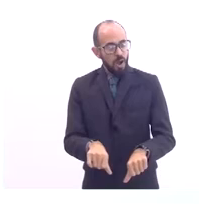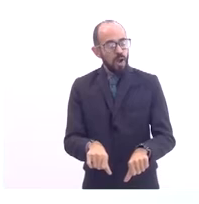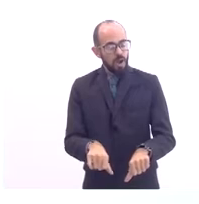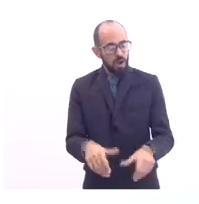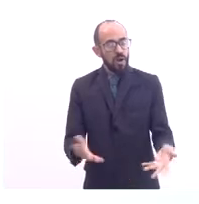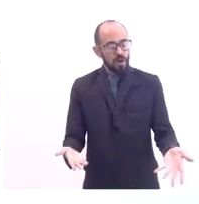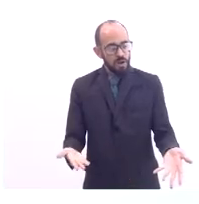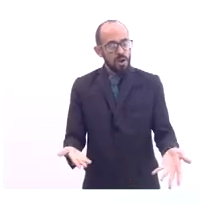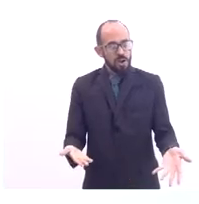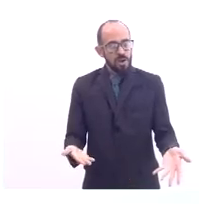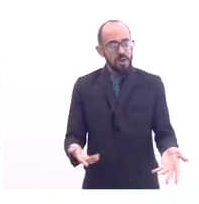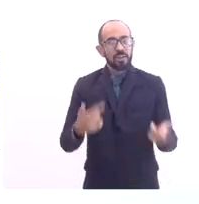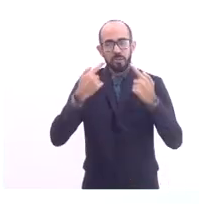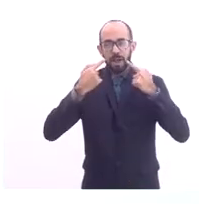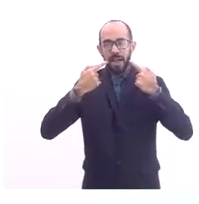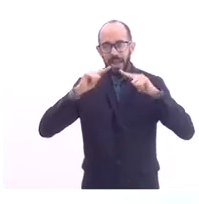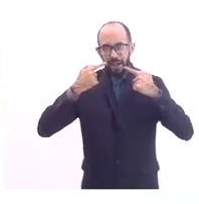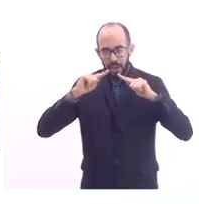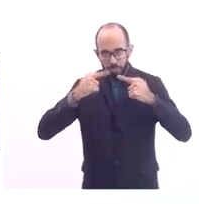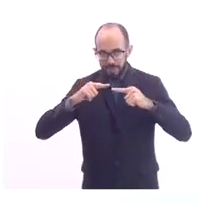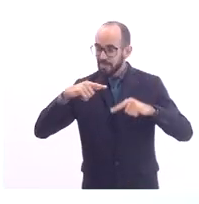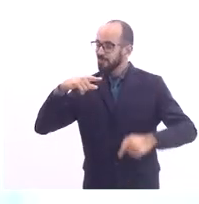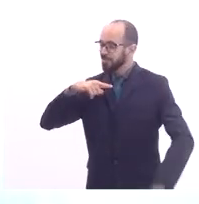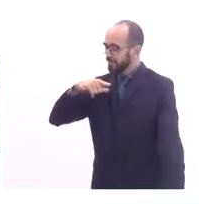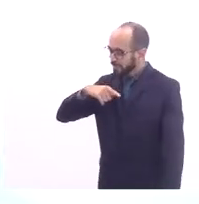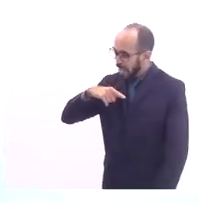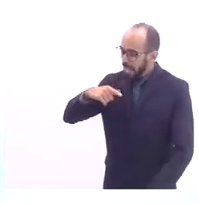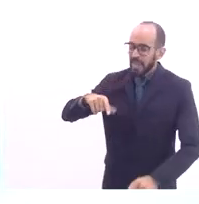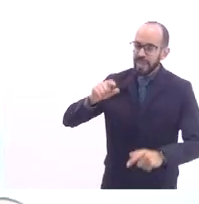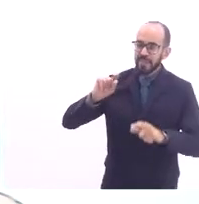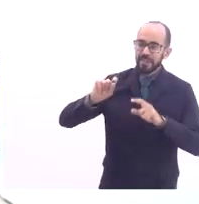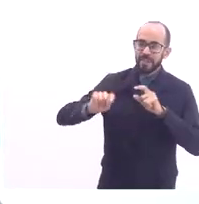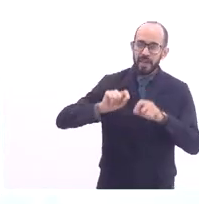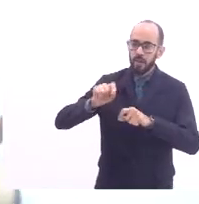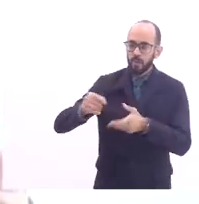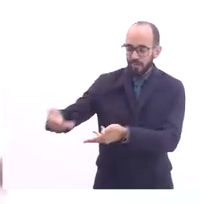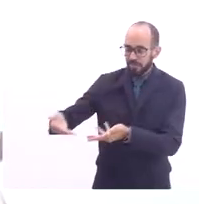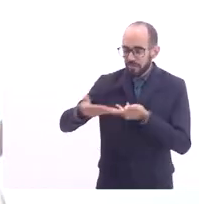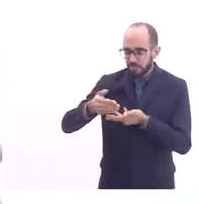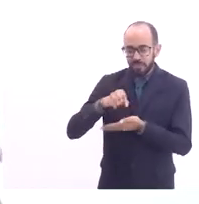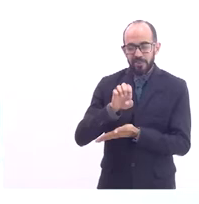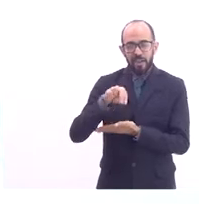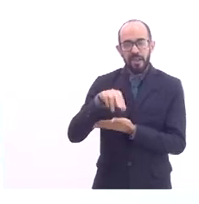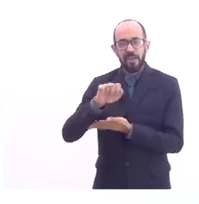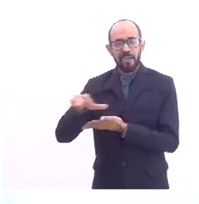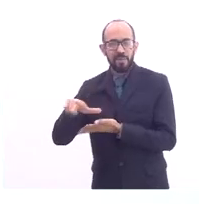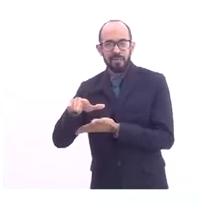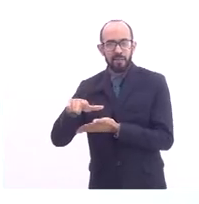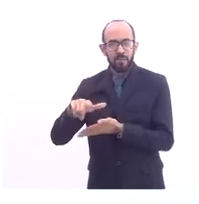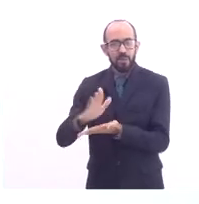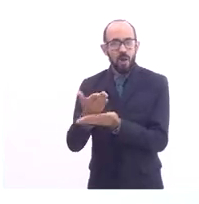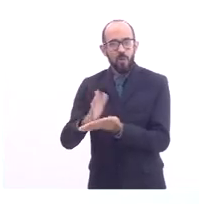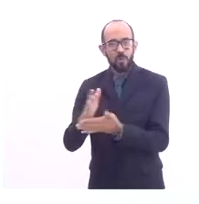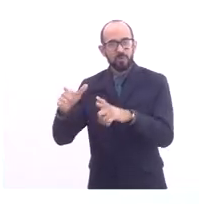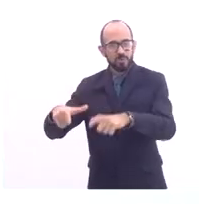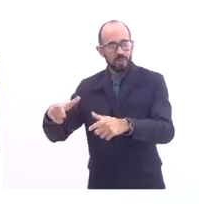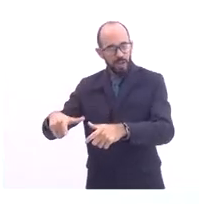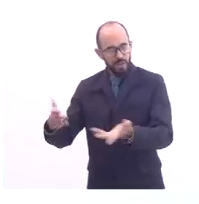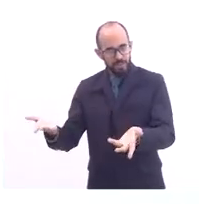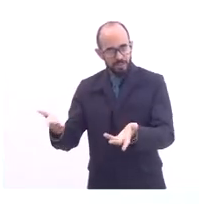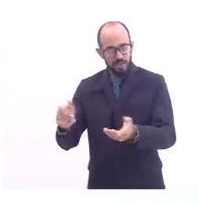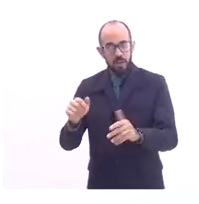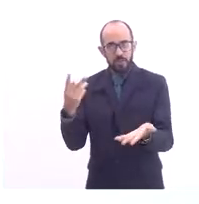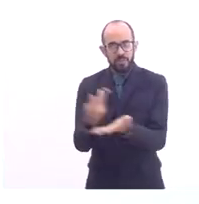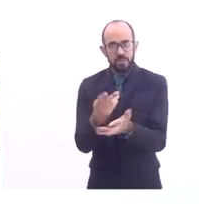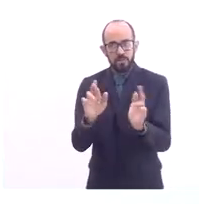uma reclamação muito grande e legítima em relação ao atendimento da Enel. Nós tivemos uma reunião outro dia aqui,